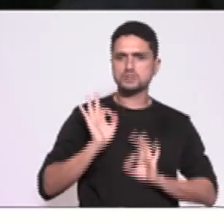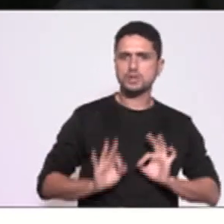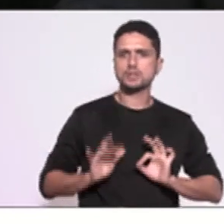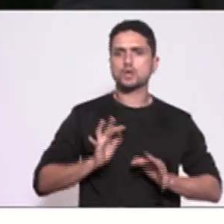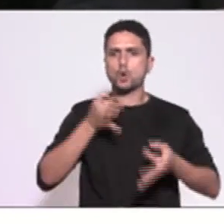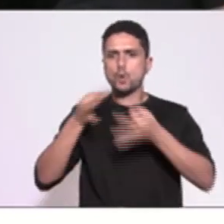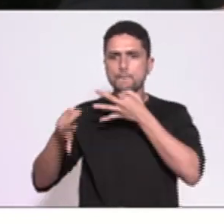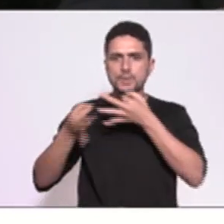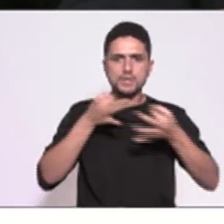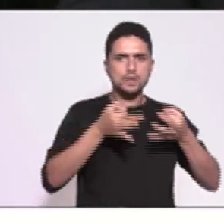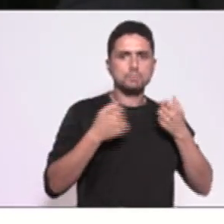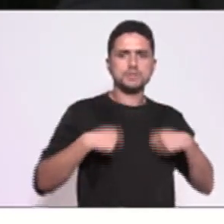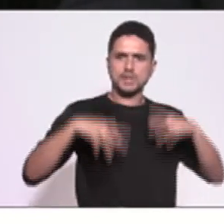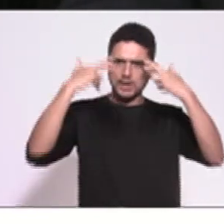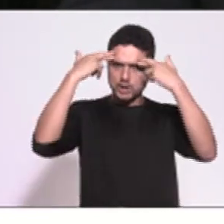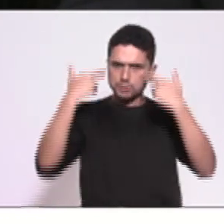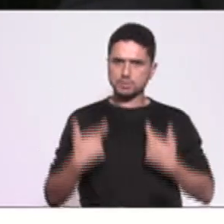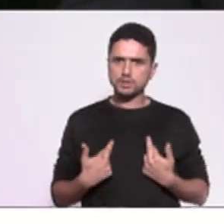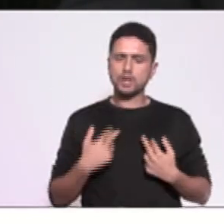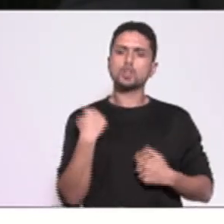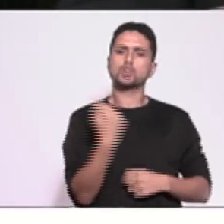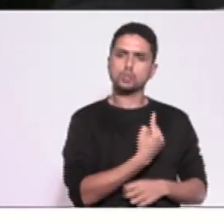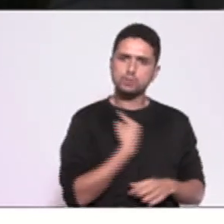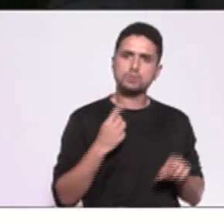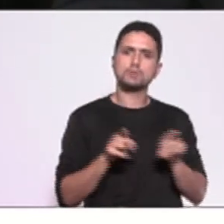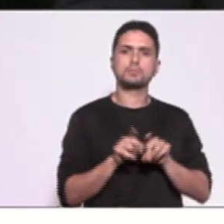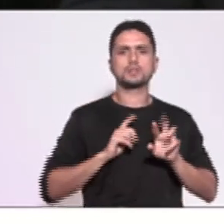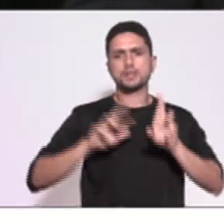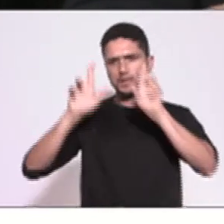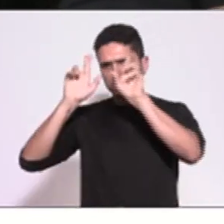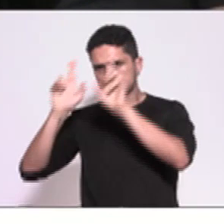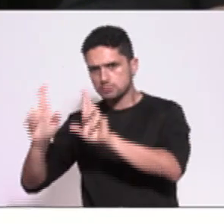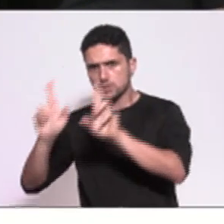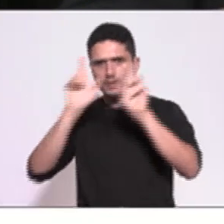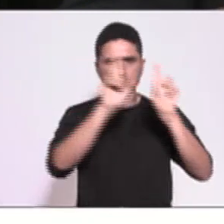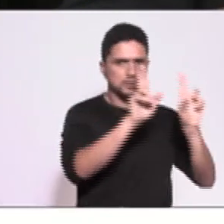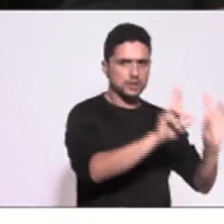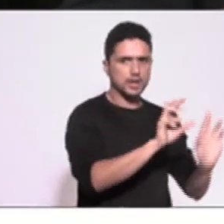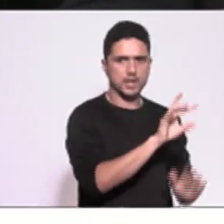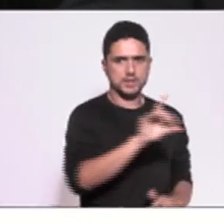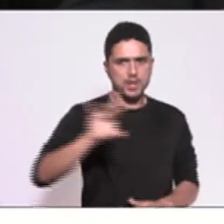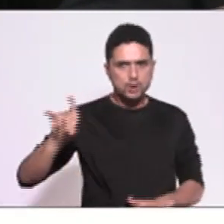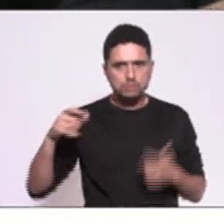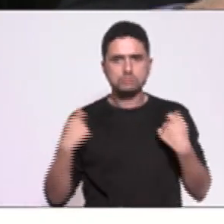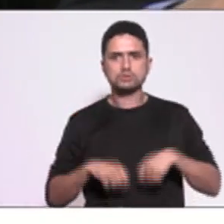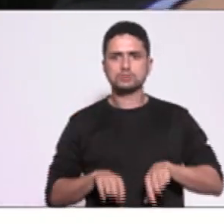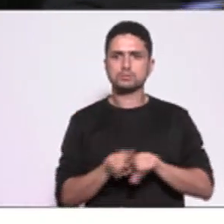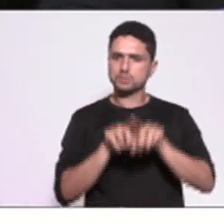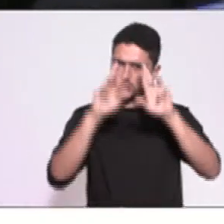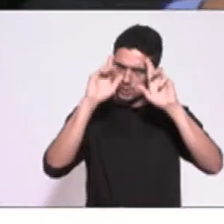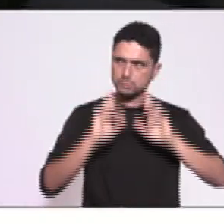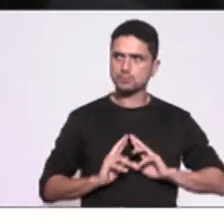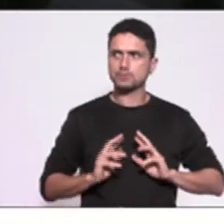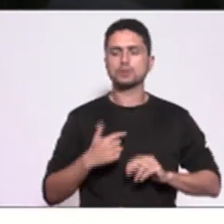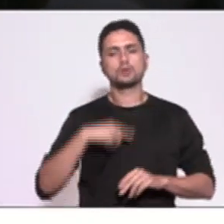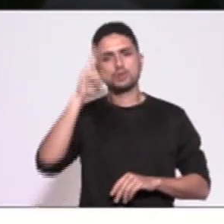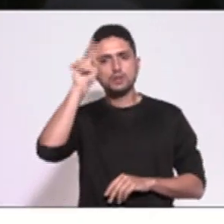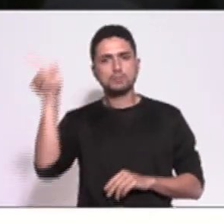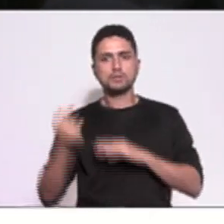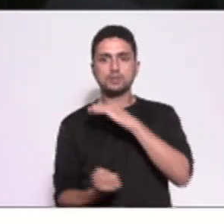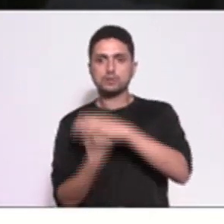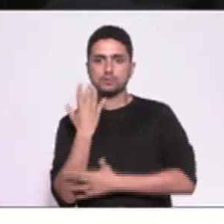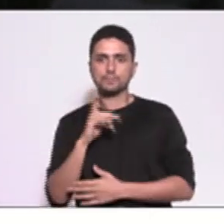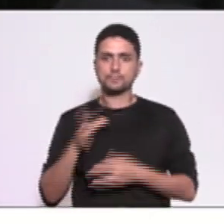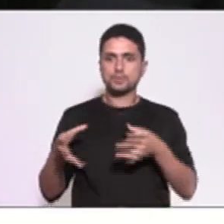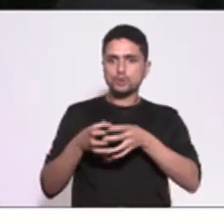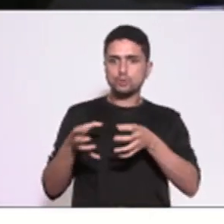ser respeitados, que respeitamos o próximo e também queremos ser respeitados. Eu me lembro que ele criou o Telex Fierge, que era